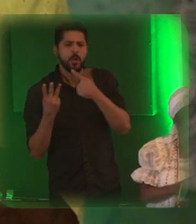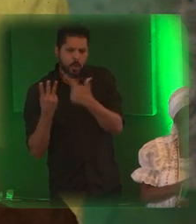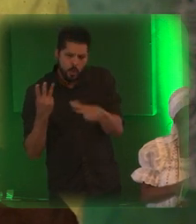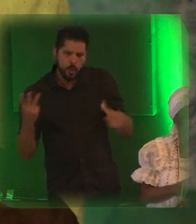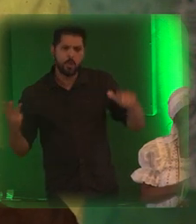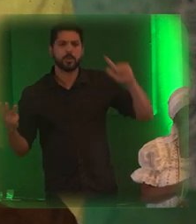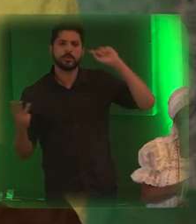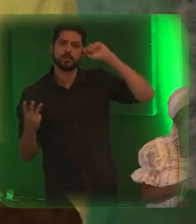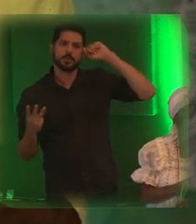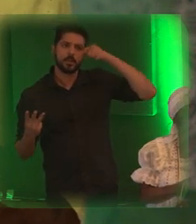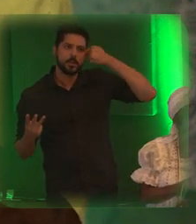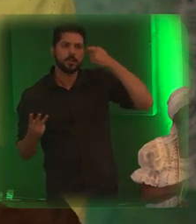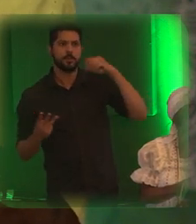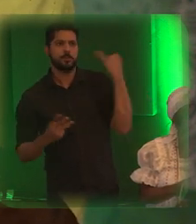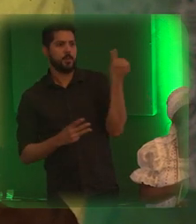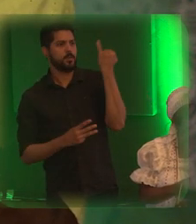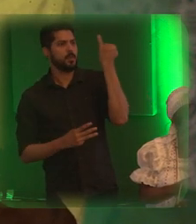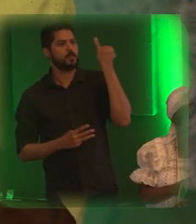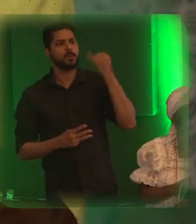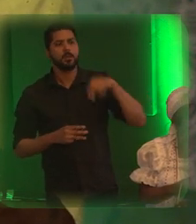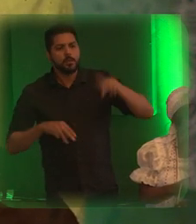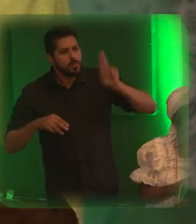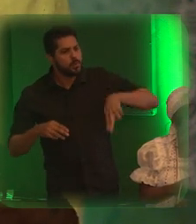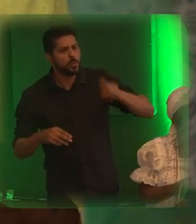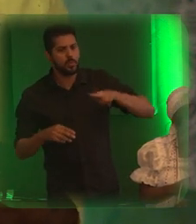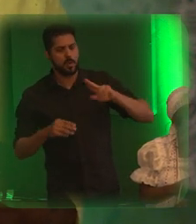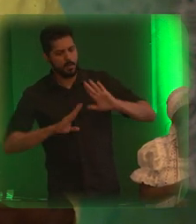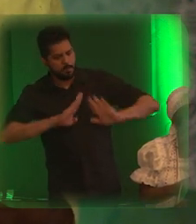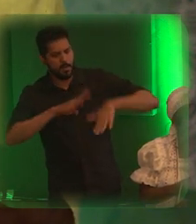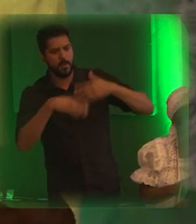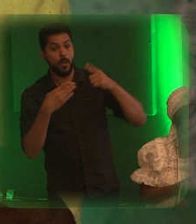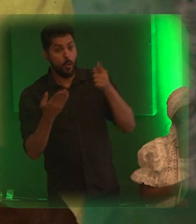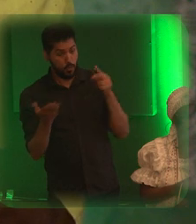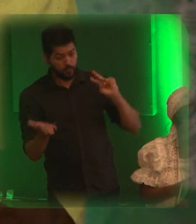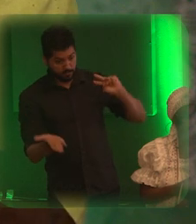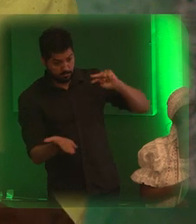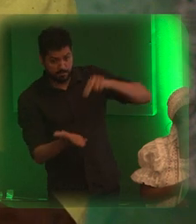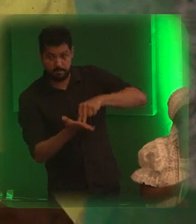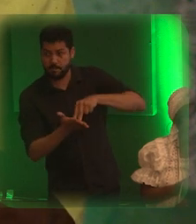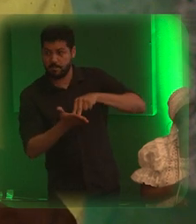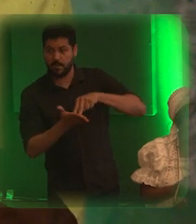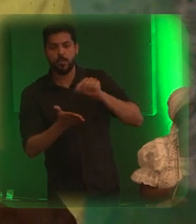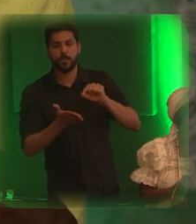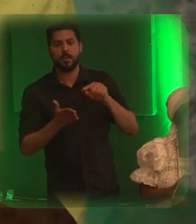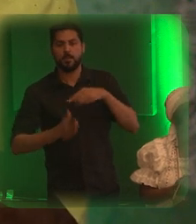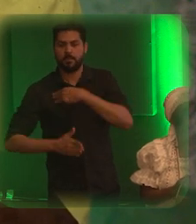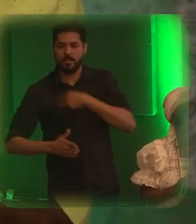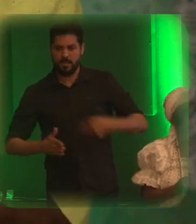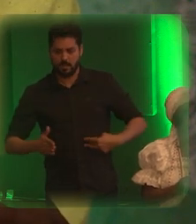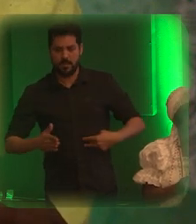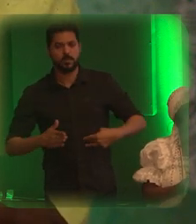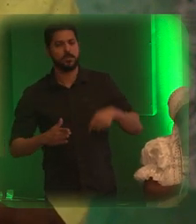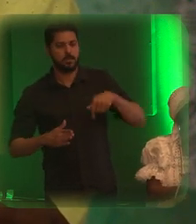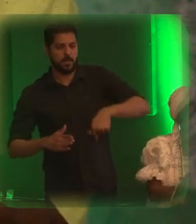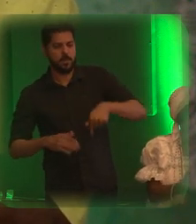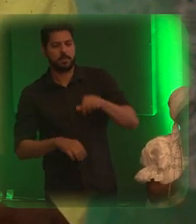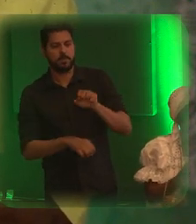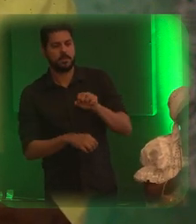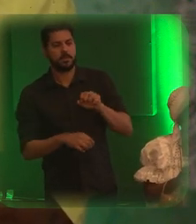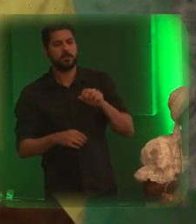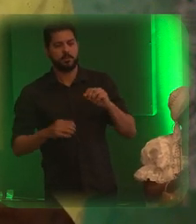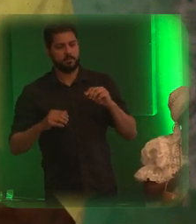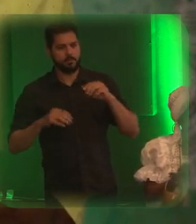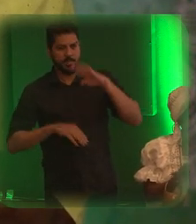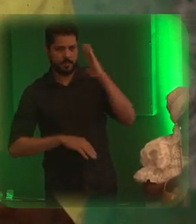negros importantes que não tiveram as condições que tem o senhor hoje de ser o ministro de Estado. Então essa comunidade